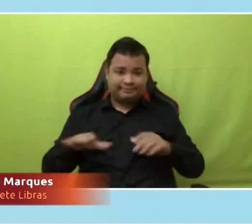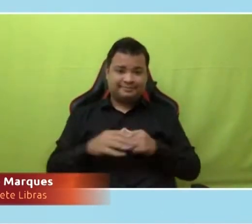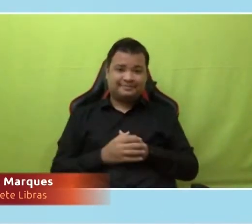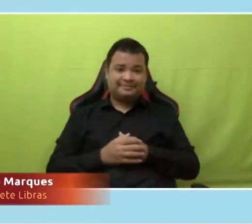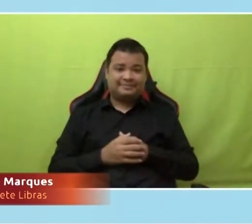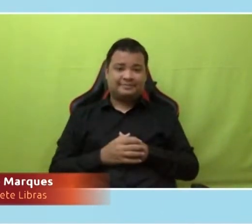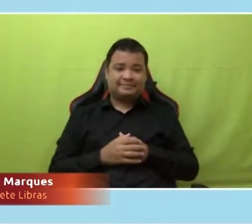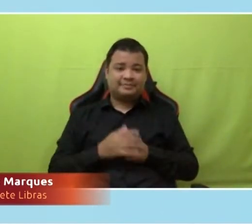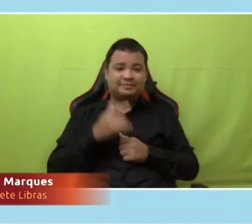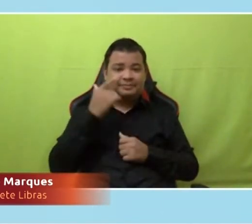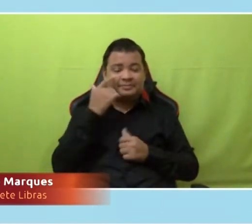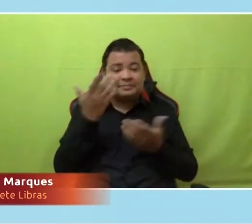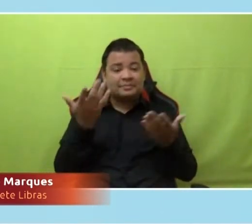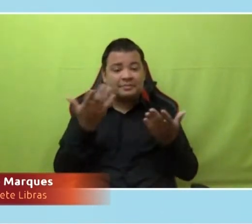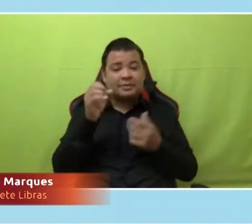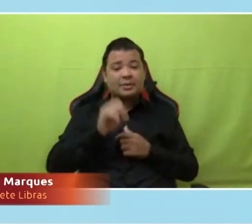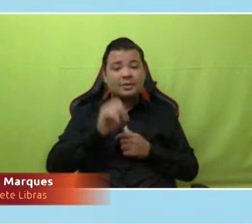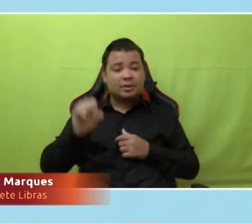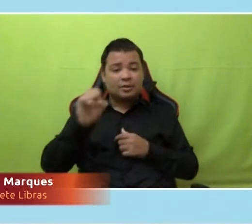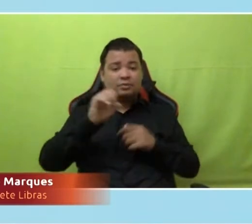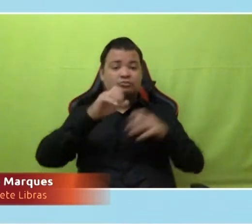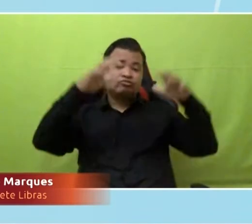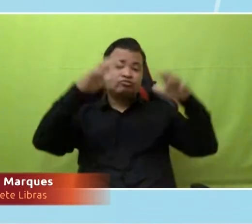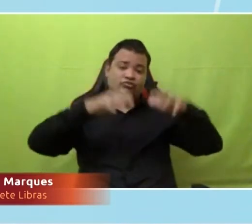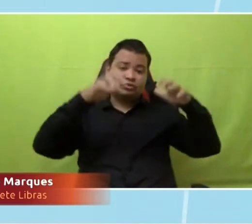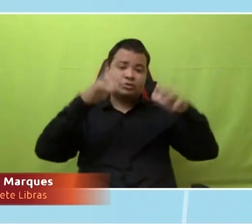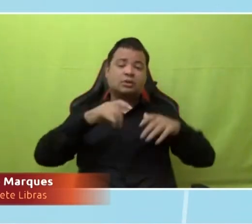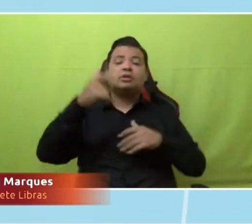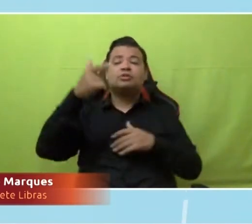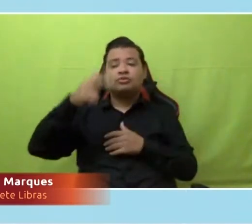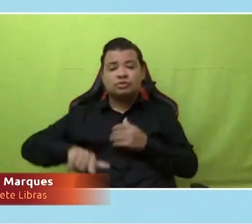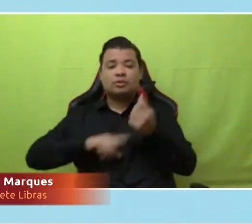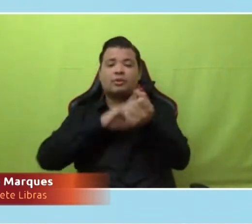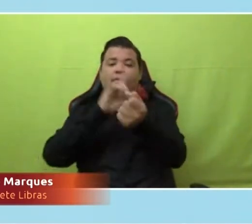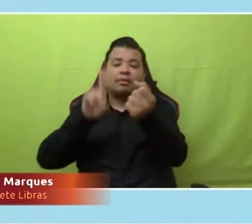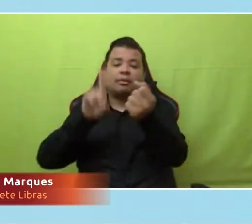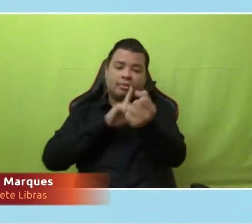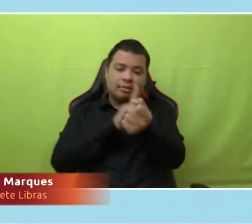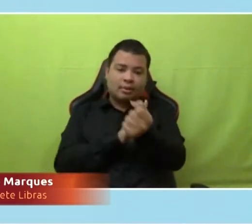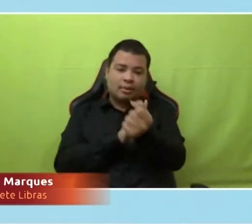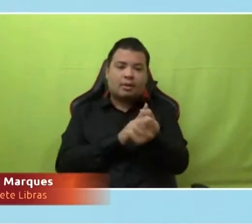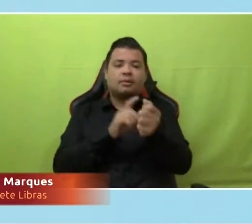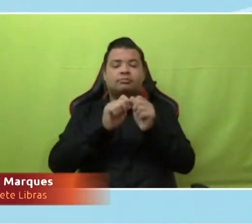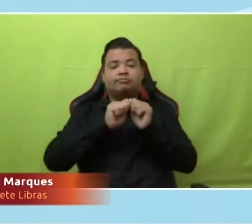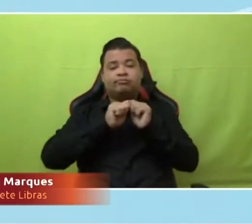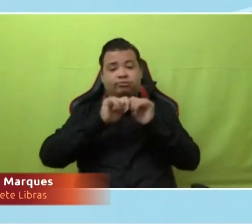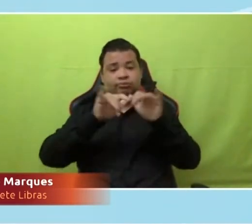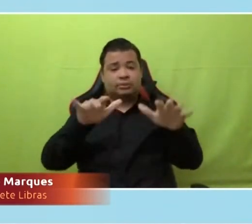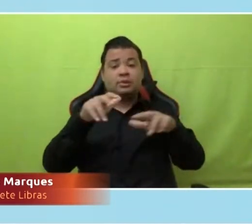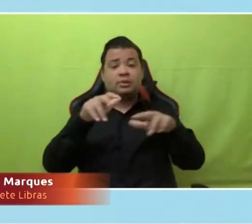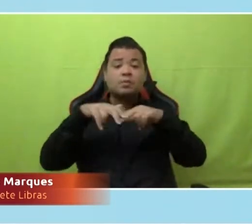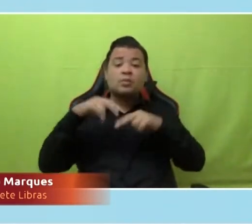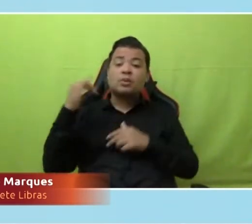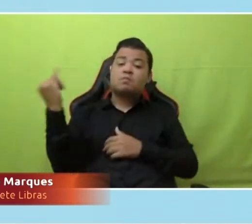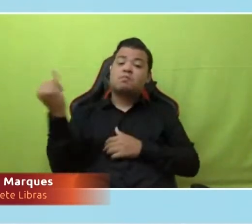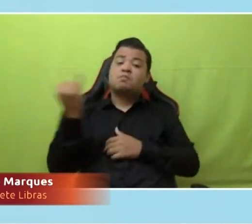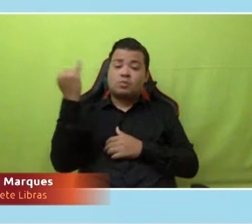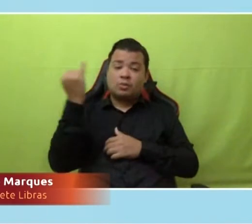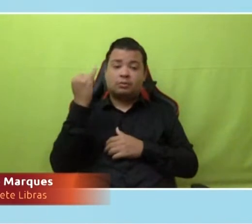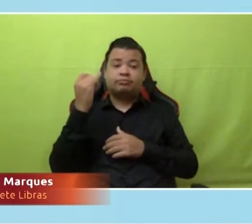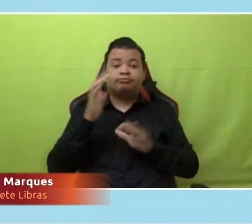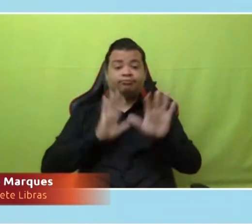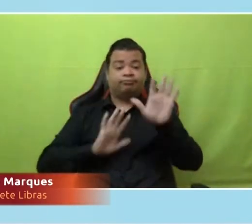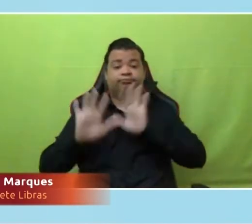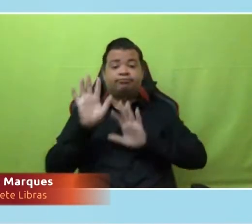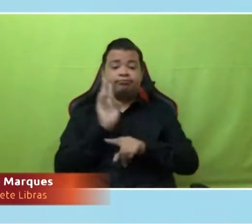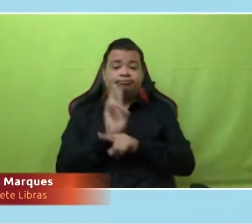ver um pouco mais de chuva e vai começar a nova temporada de dengue. Por isso é que é tão importante a gente estar preparado. A gente está